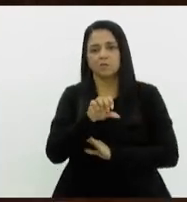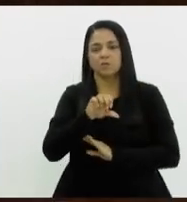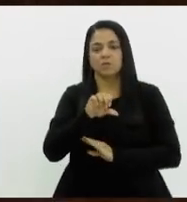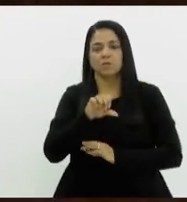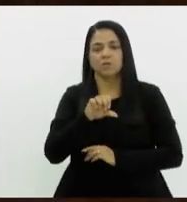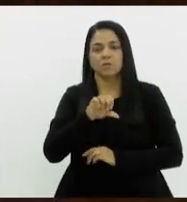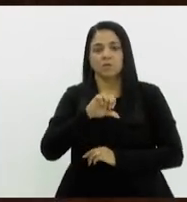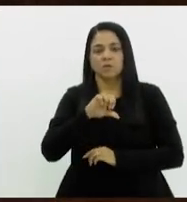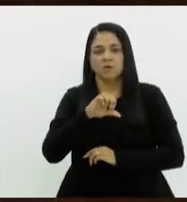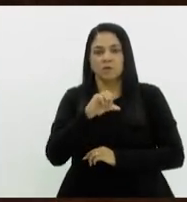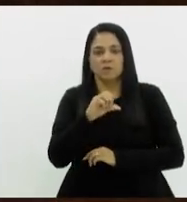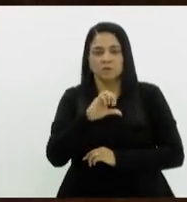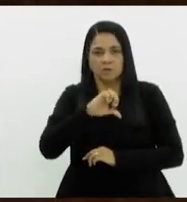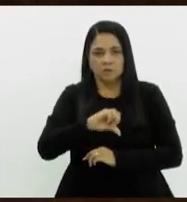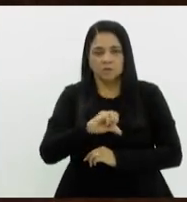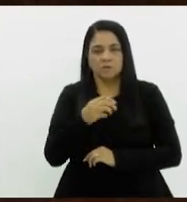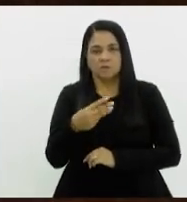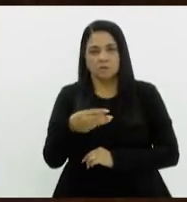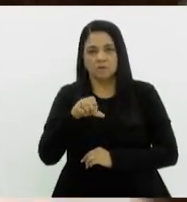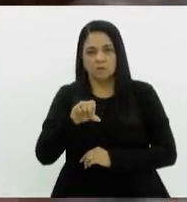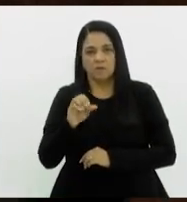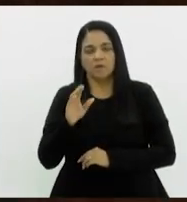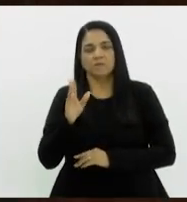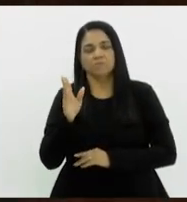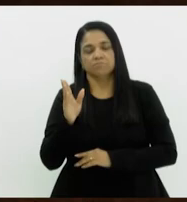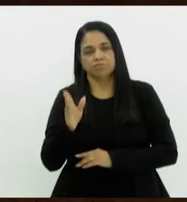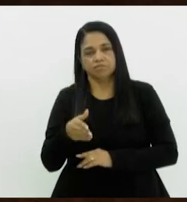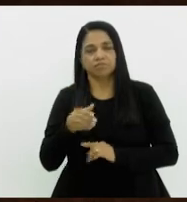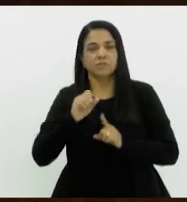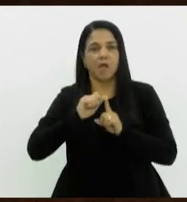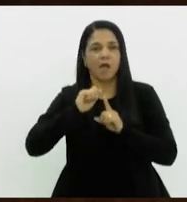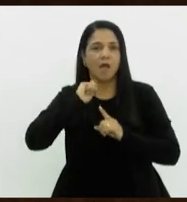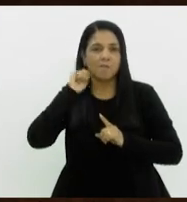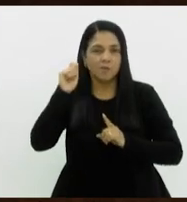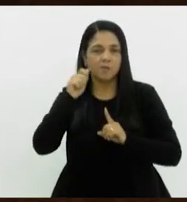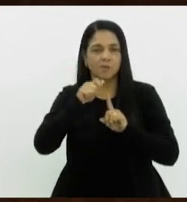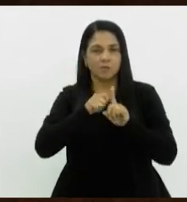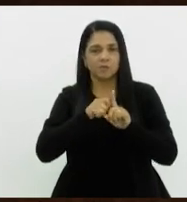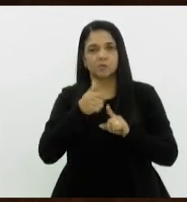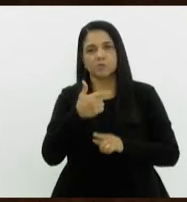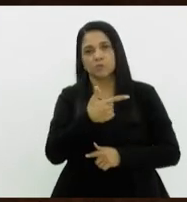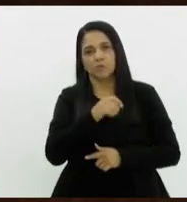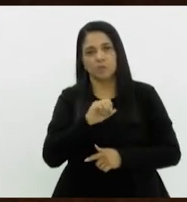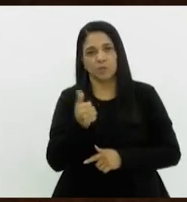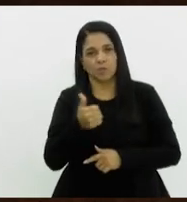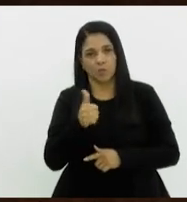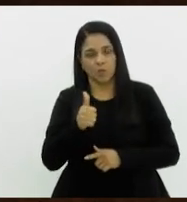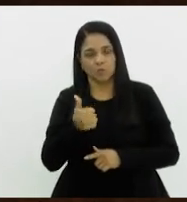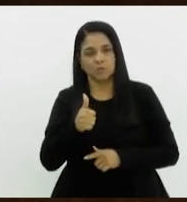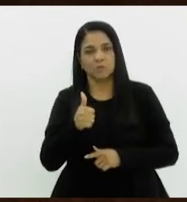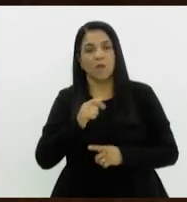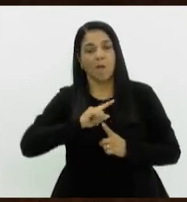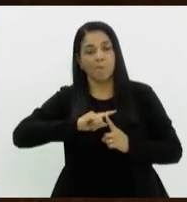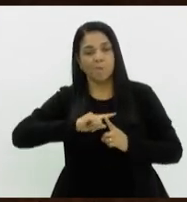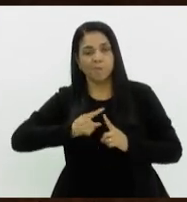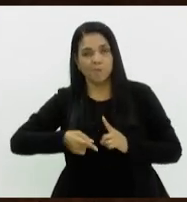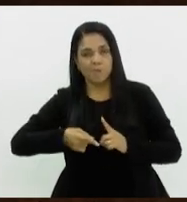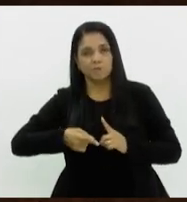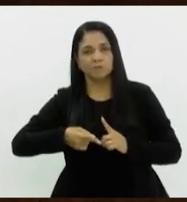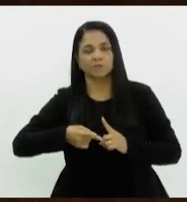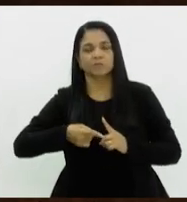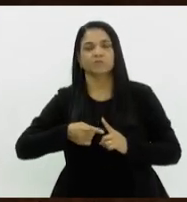5.939, que é de abril de 2011, para fazer essa adequação sobre a proibição dos aparelhos